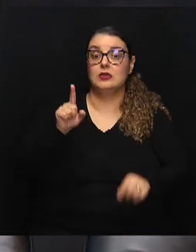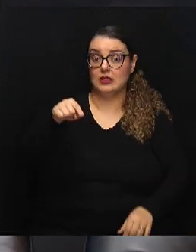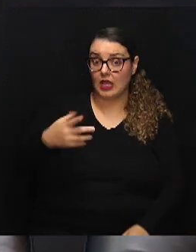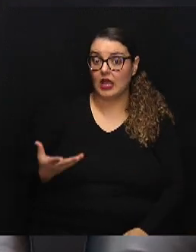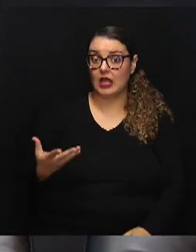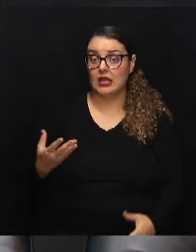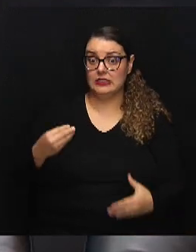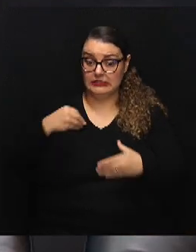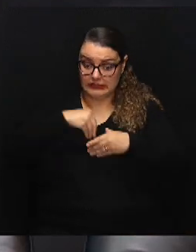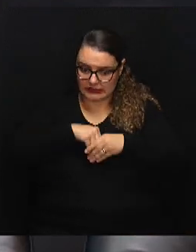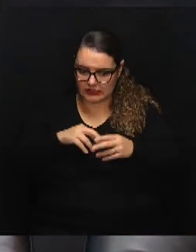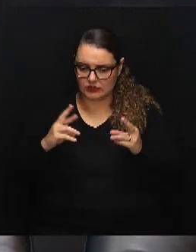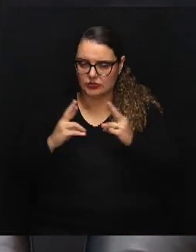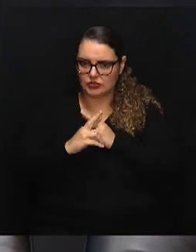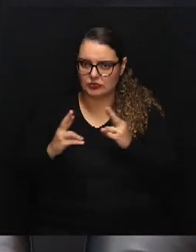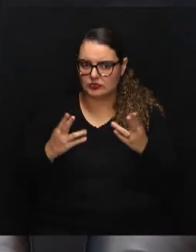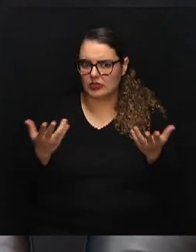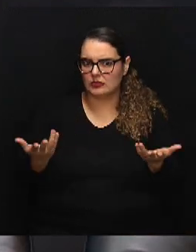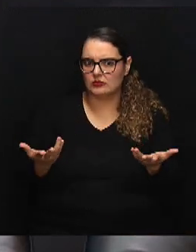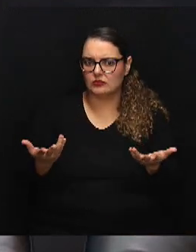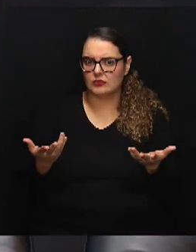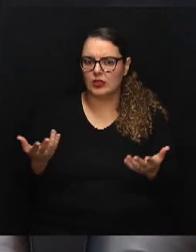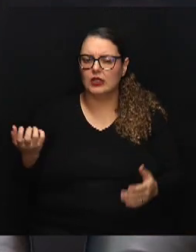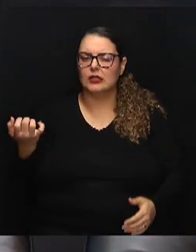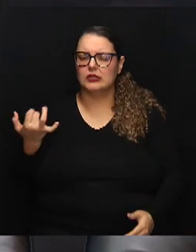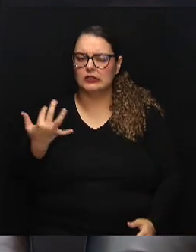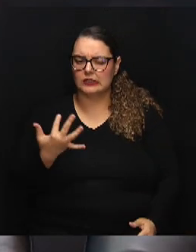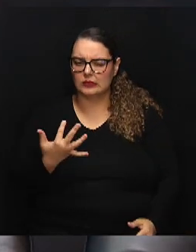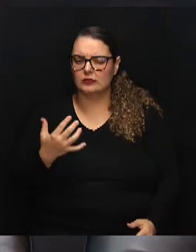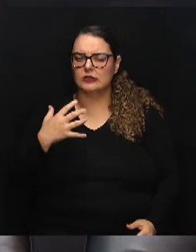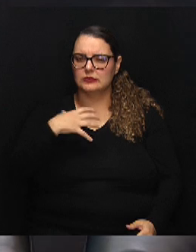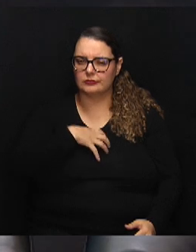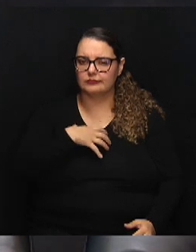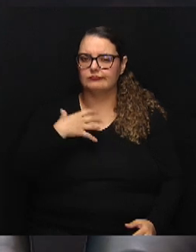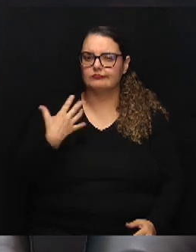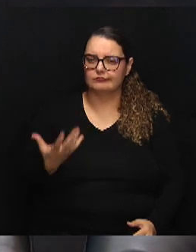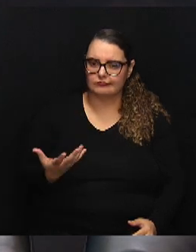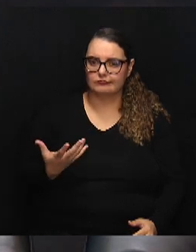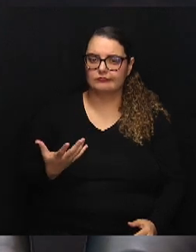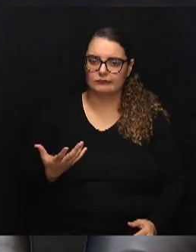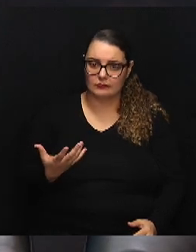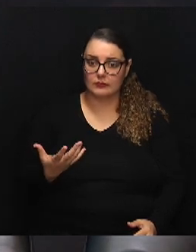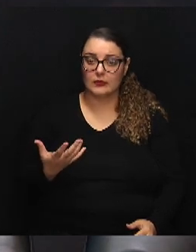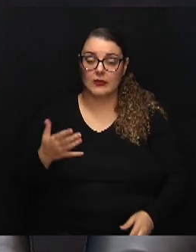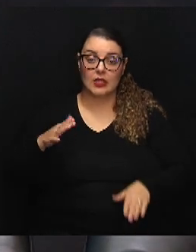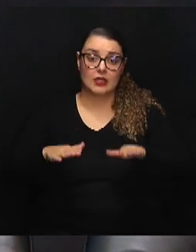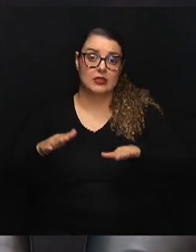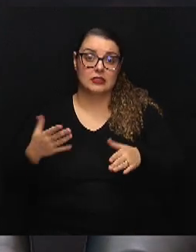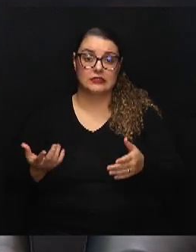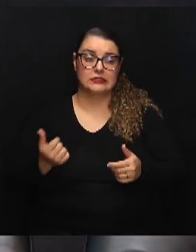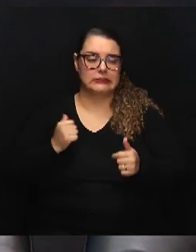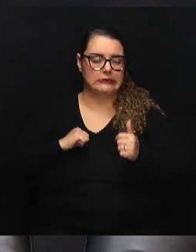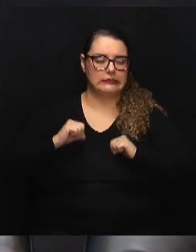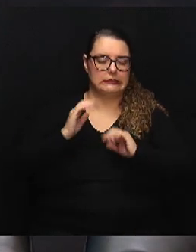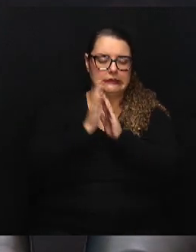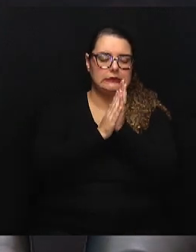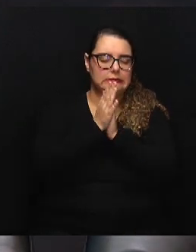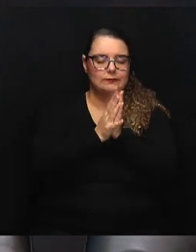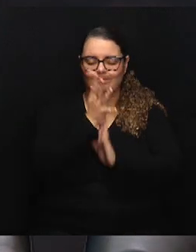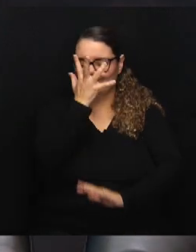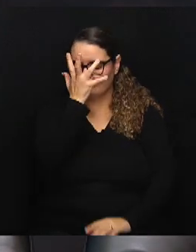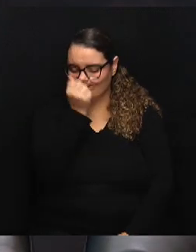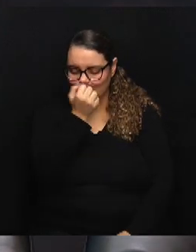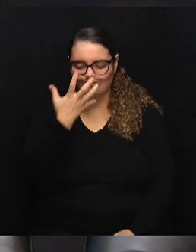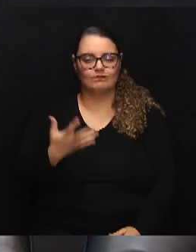uma relação, e o quanto isso causa, né, às vezes um sentimento, às vezes, de ansiedade, de frustração